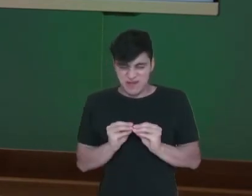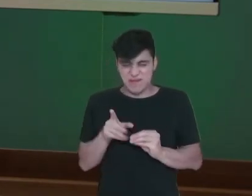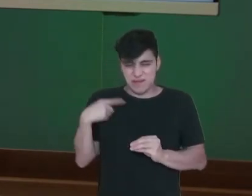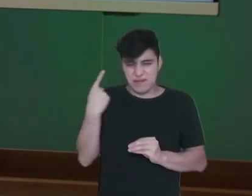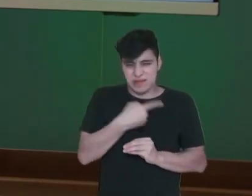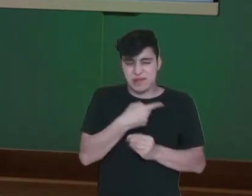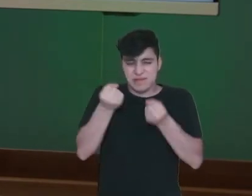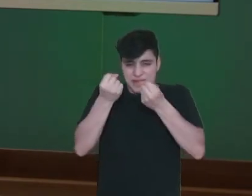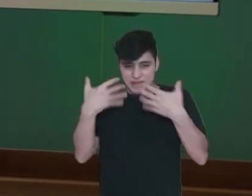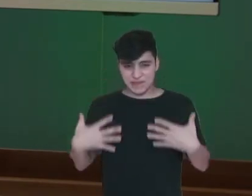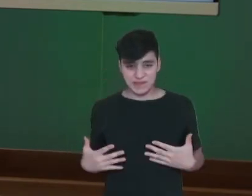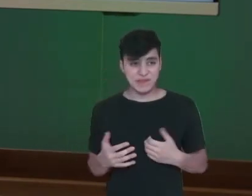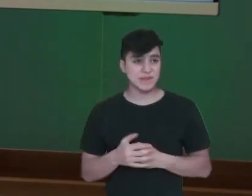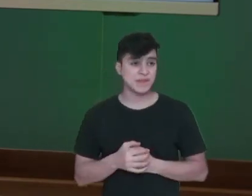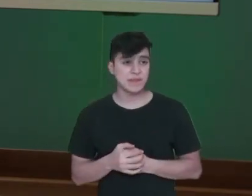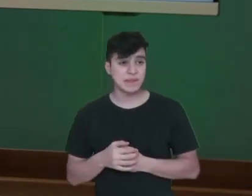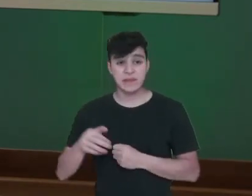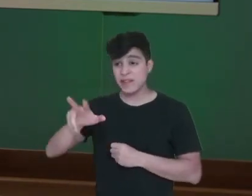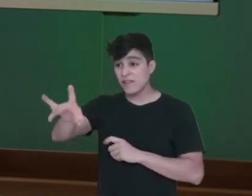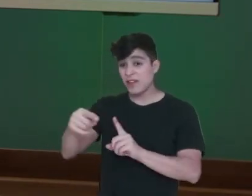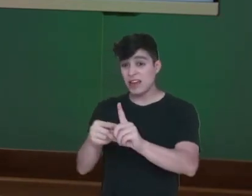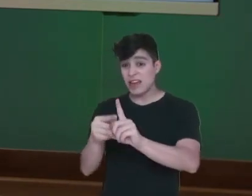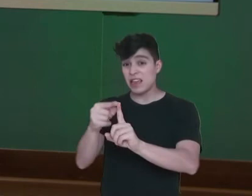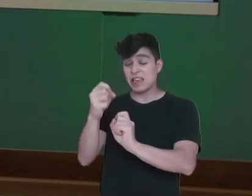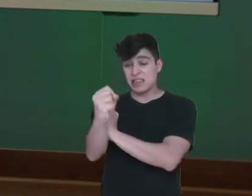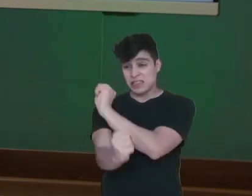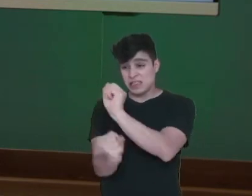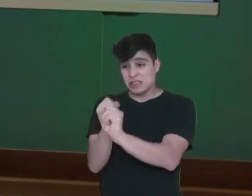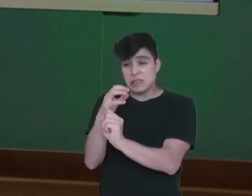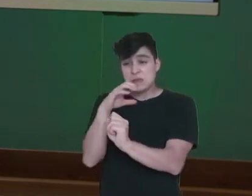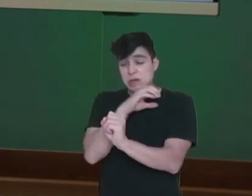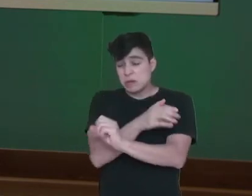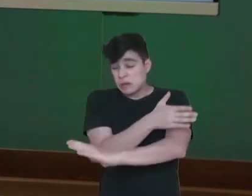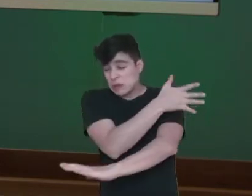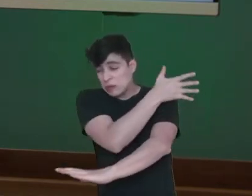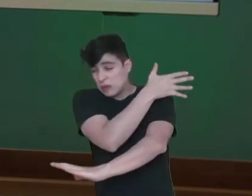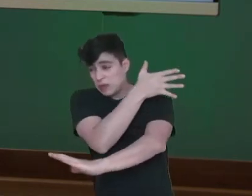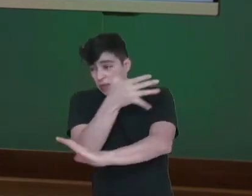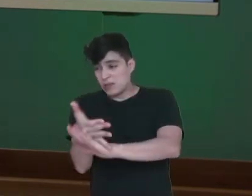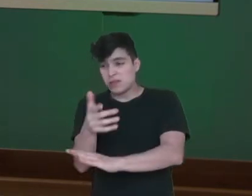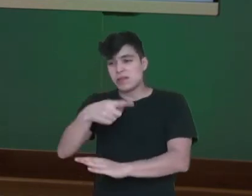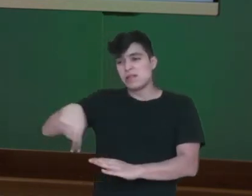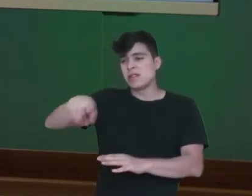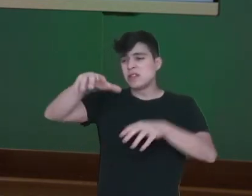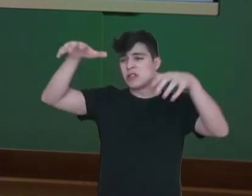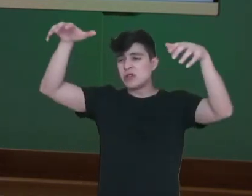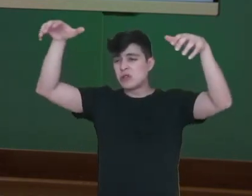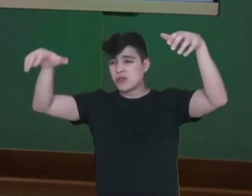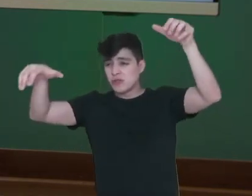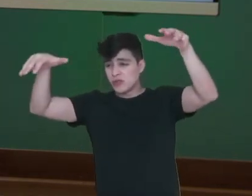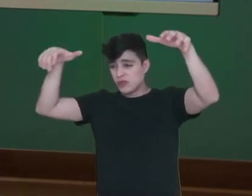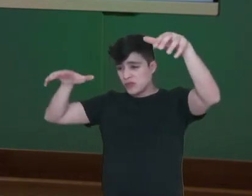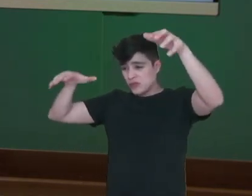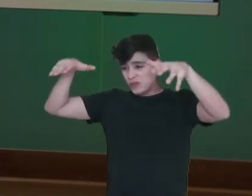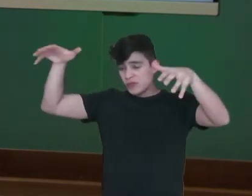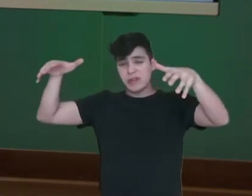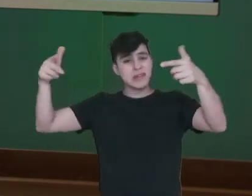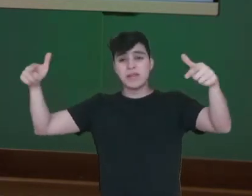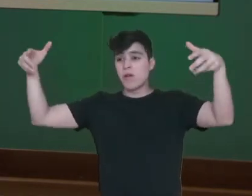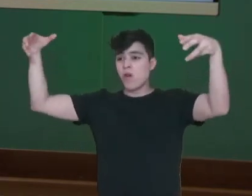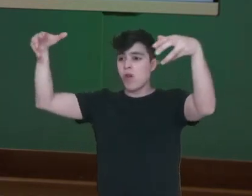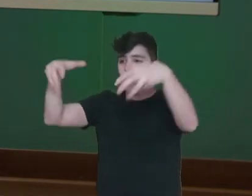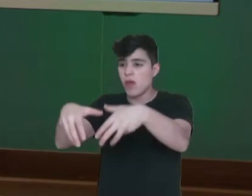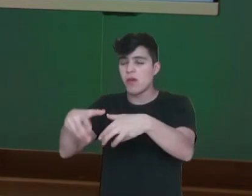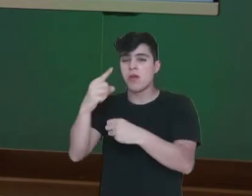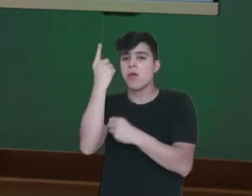ideia, temperaturas elevadas o ano inteiro, distribuição pluviométrica irregular ao longo do ano. Aquilo